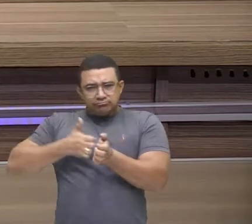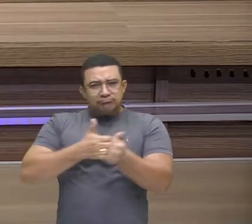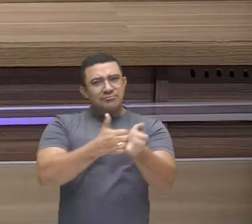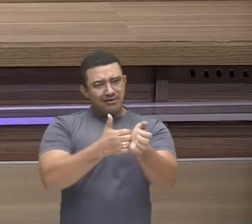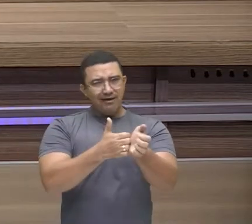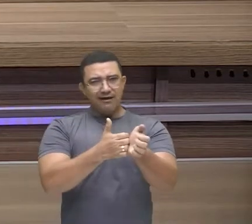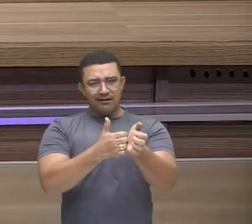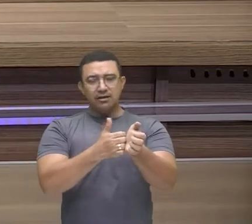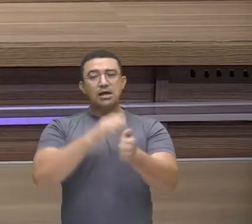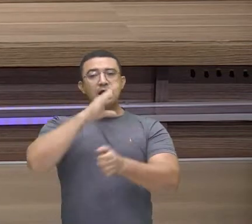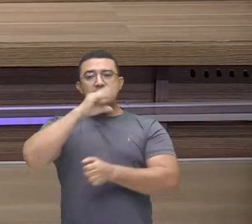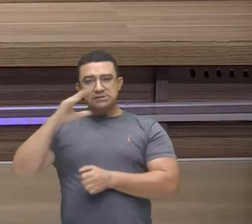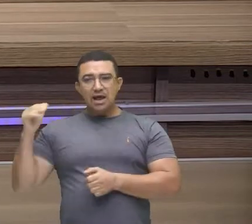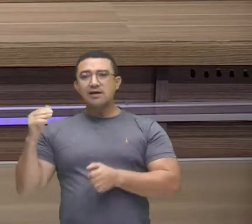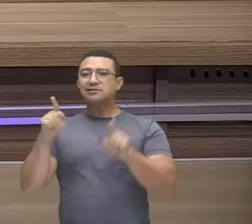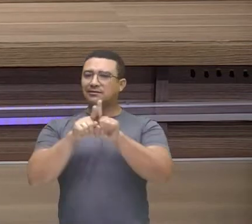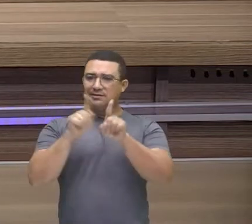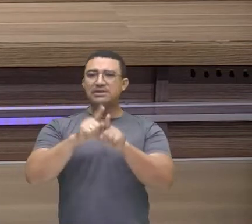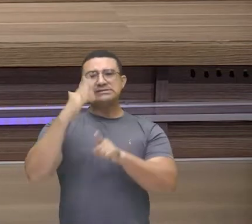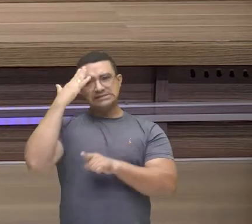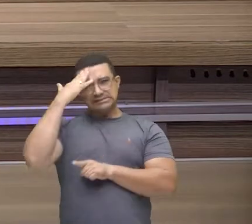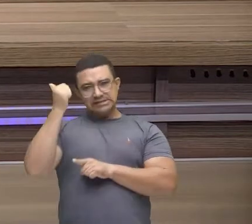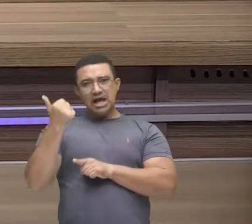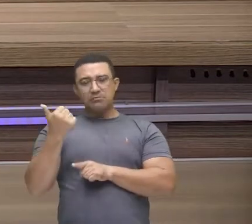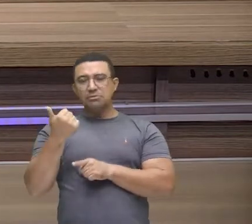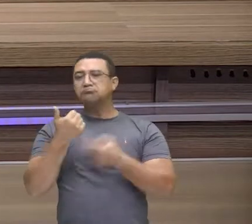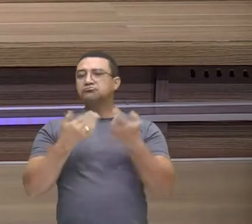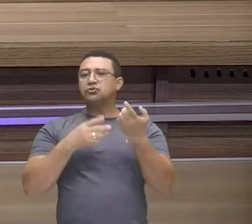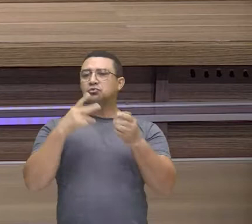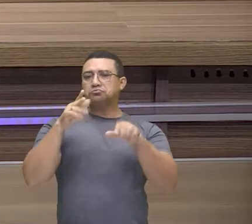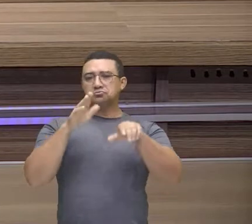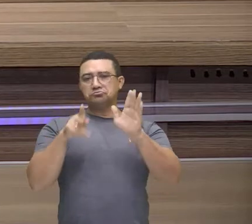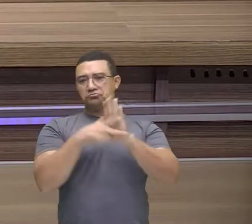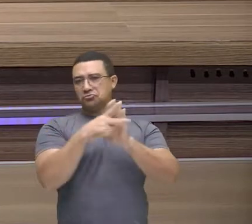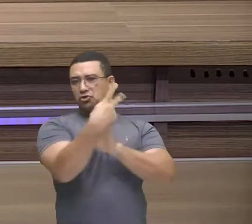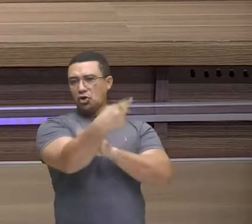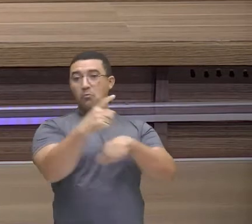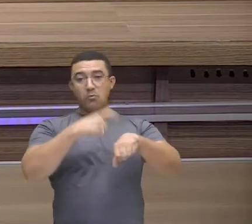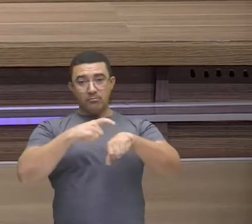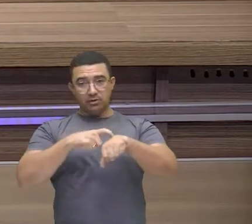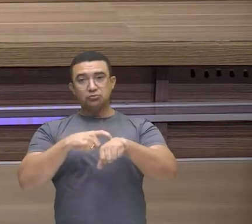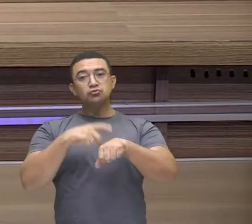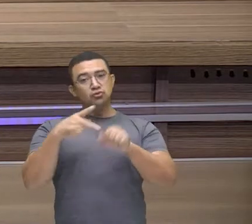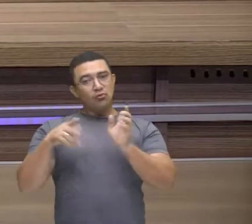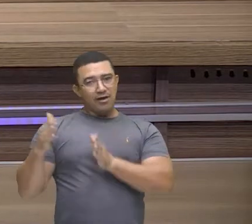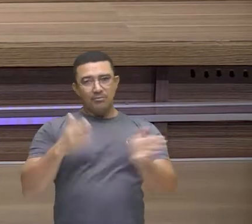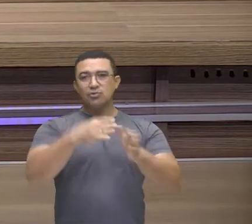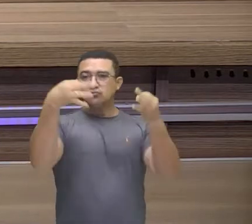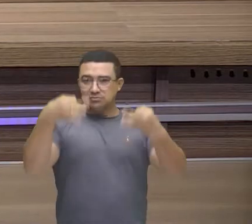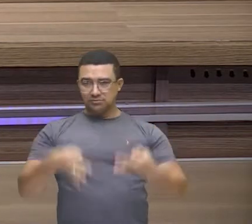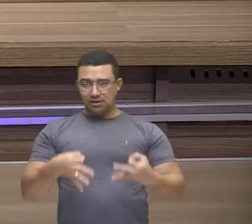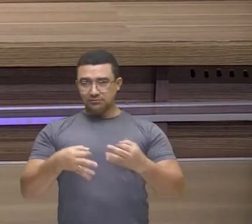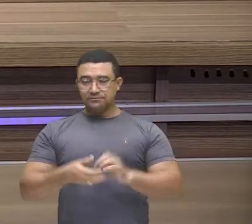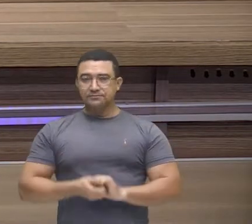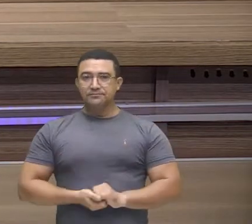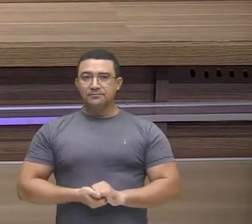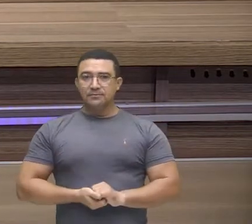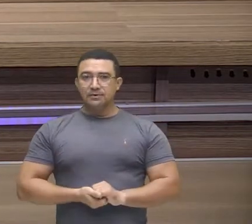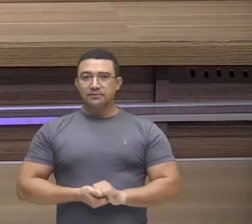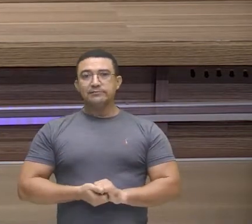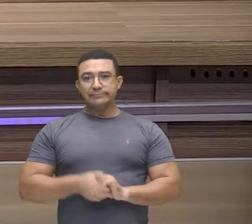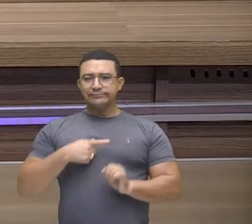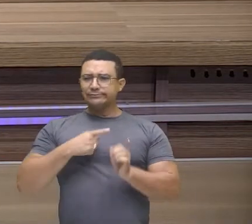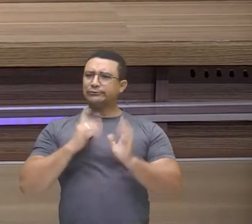elas descubram os seus momentos, descubram os seus caminhos de uma forma correta. E aí nós passamos dessa fase